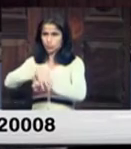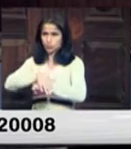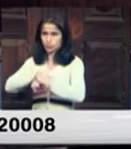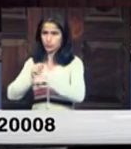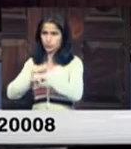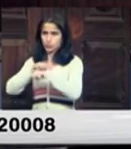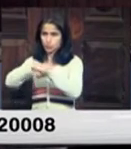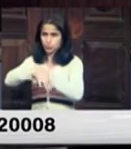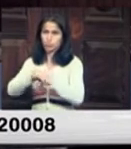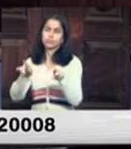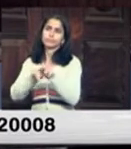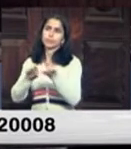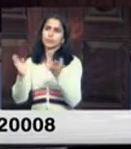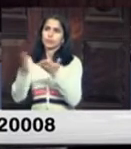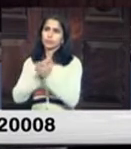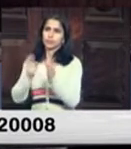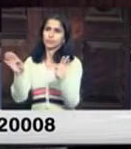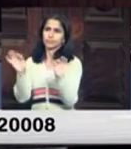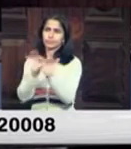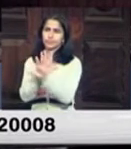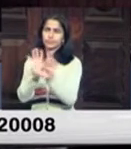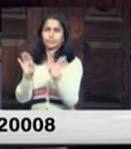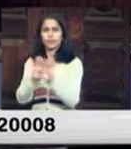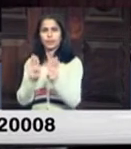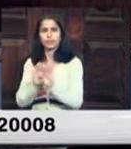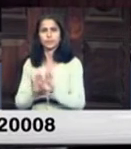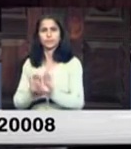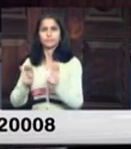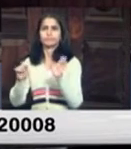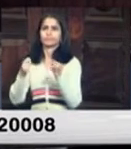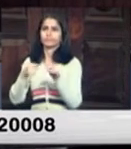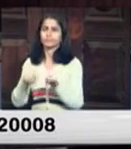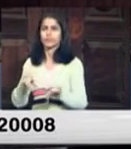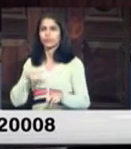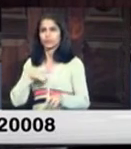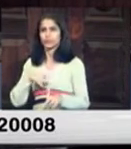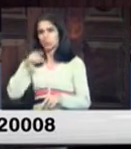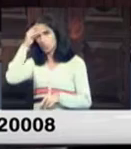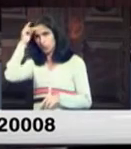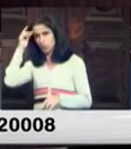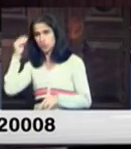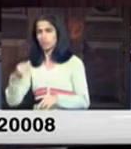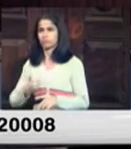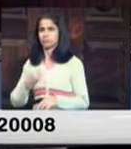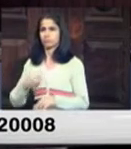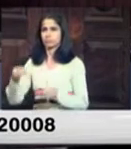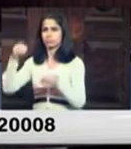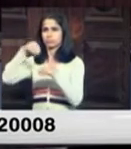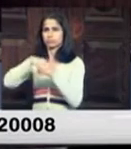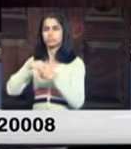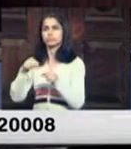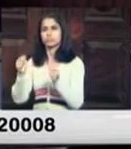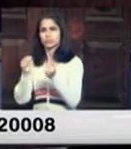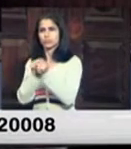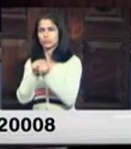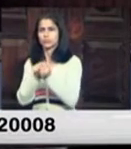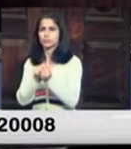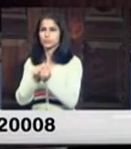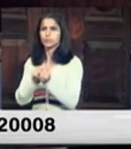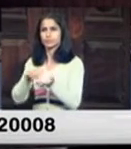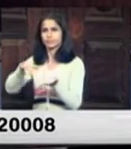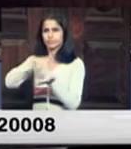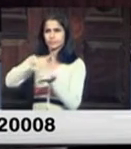estadual de educação. Pois bem, estava presente o senhor secretário e toda a sua